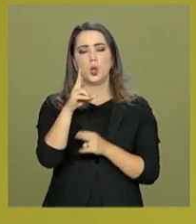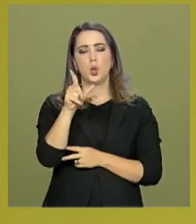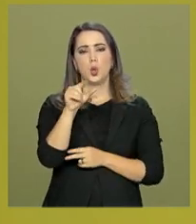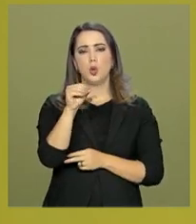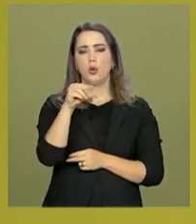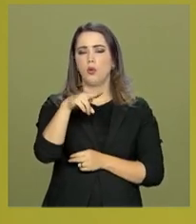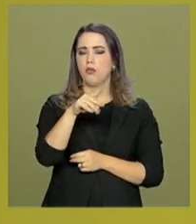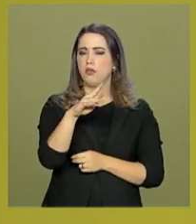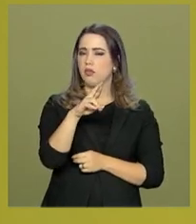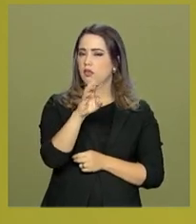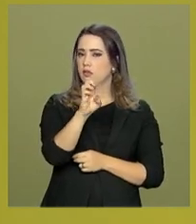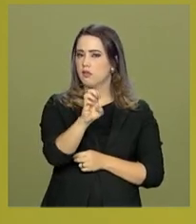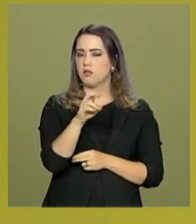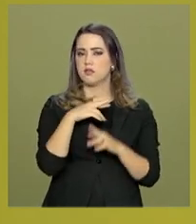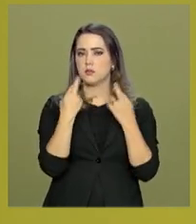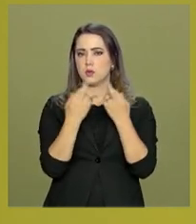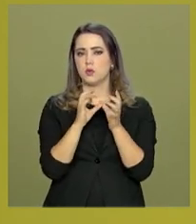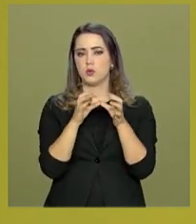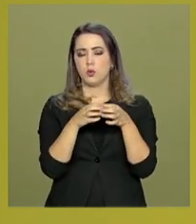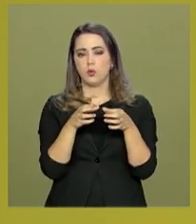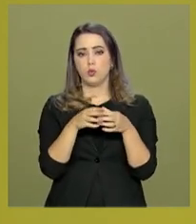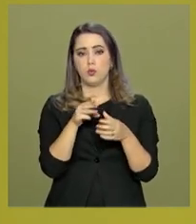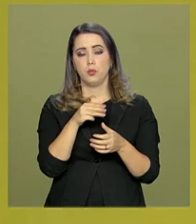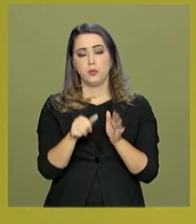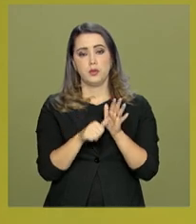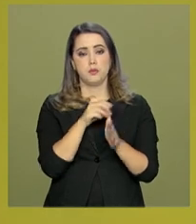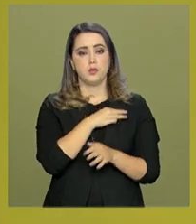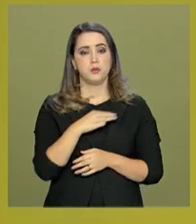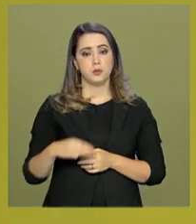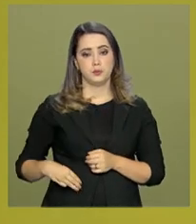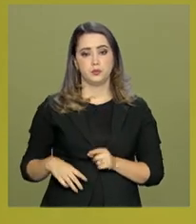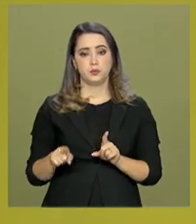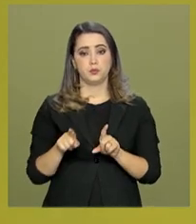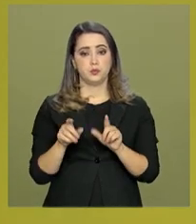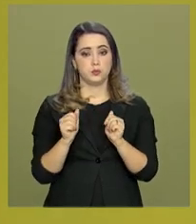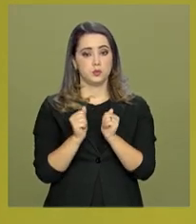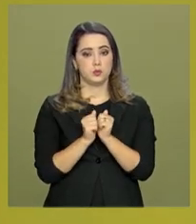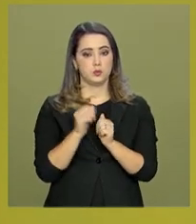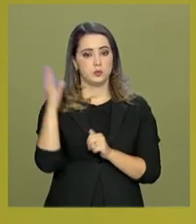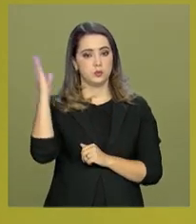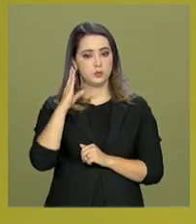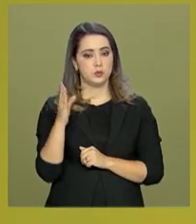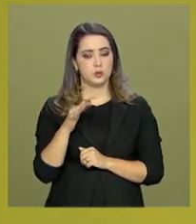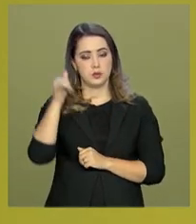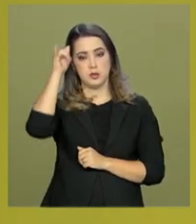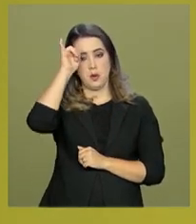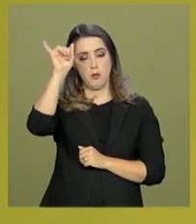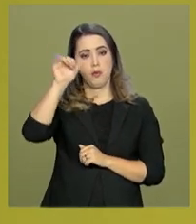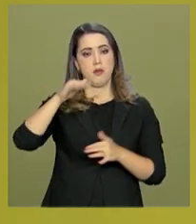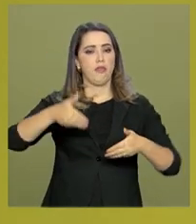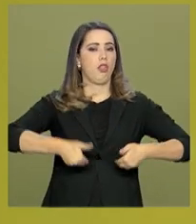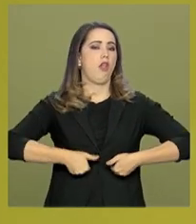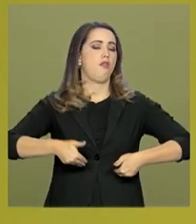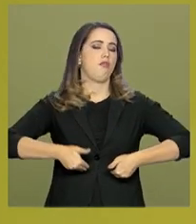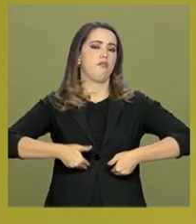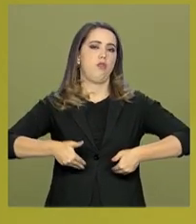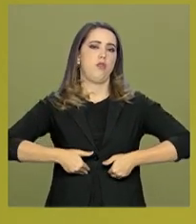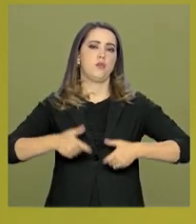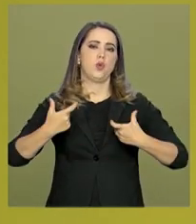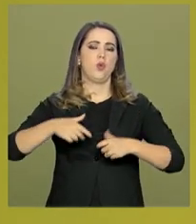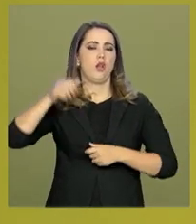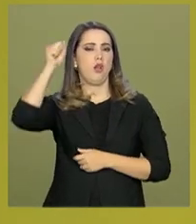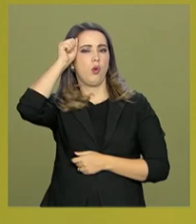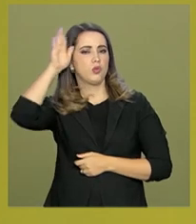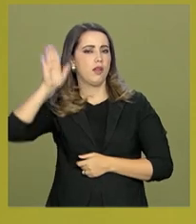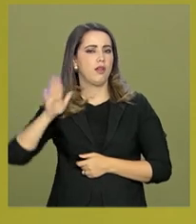com o brasil o governo brasileiro em favor da para combate à fome especialmente nos países da áfrica e